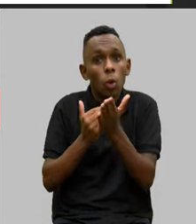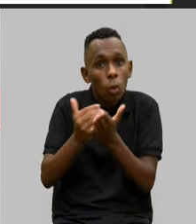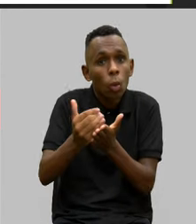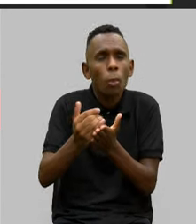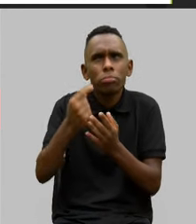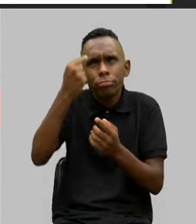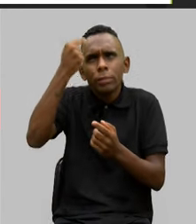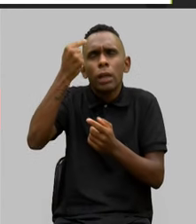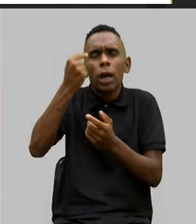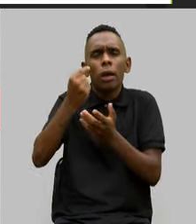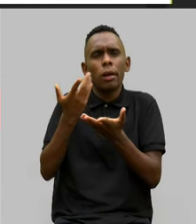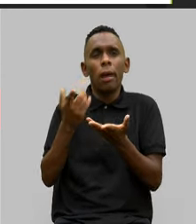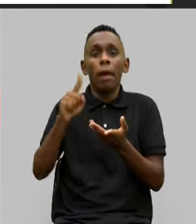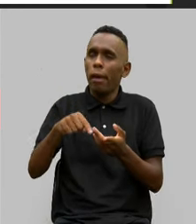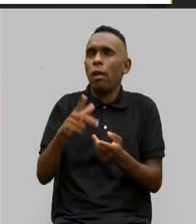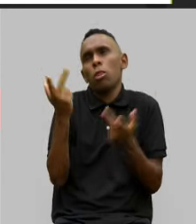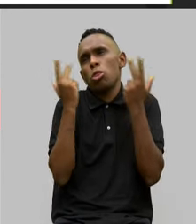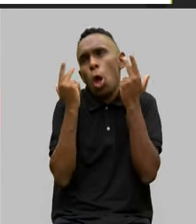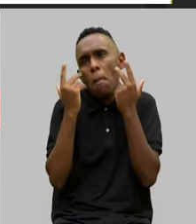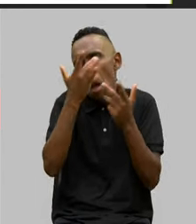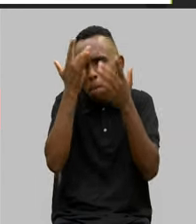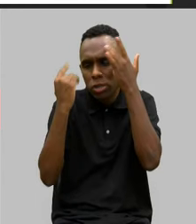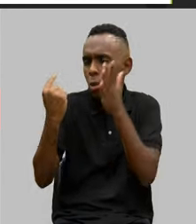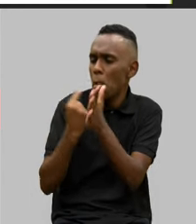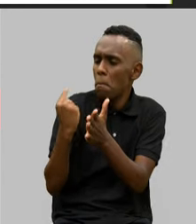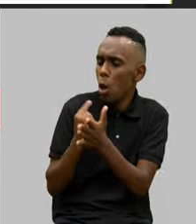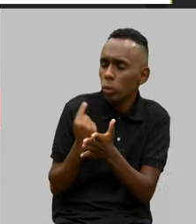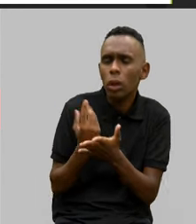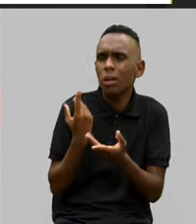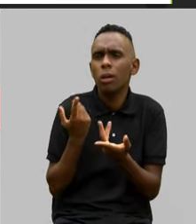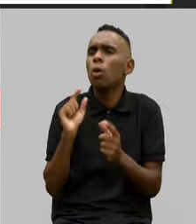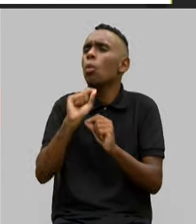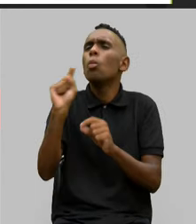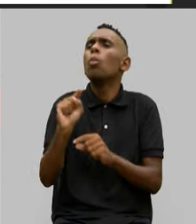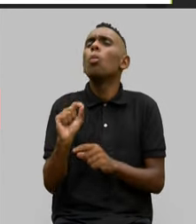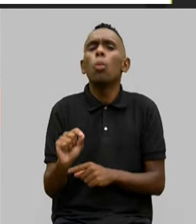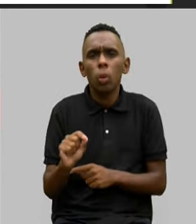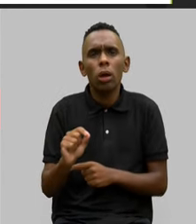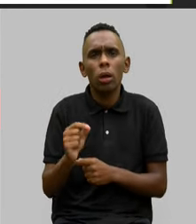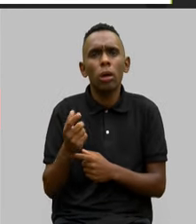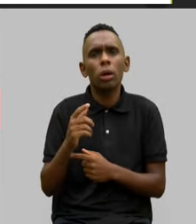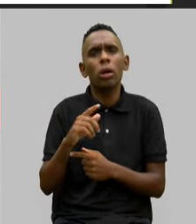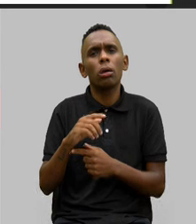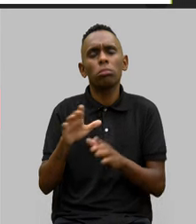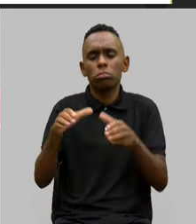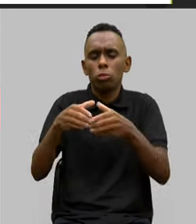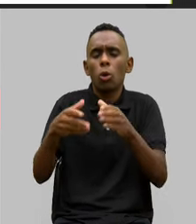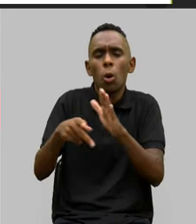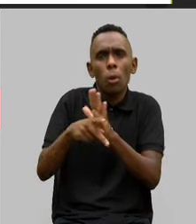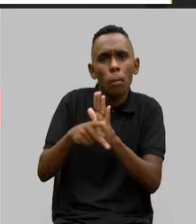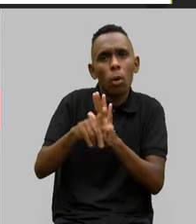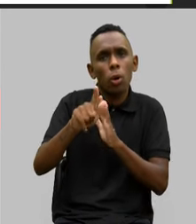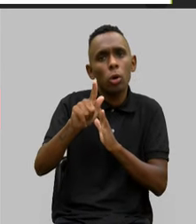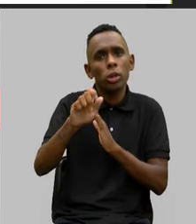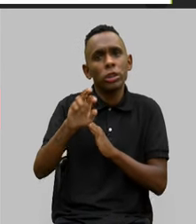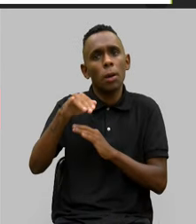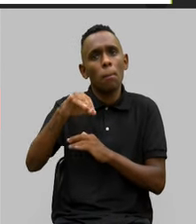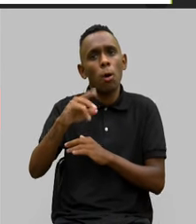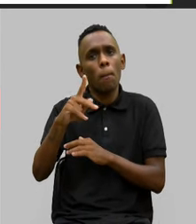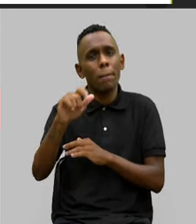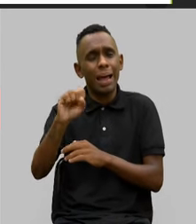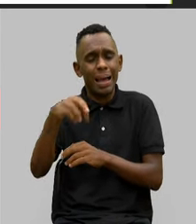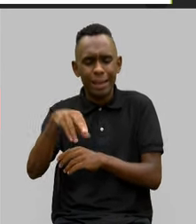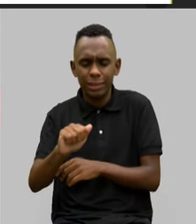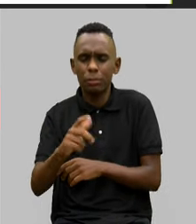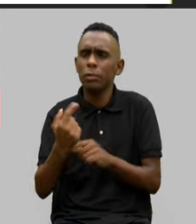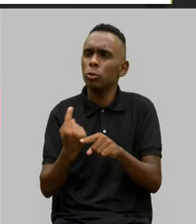ideia é muito frequente as pessoas me perguntarem Derli que é um banco de germoplasma A princípio eu achava um pouco